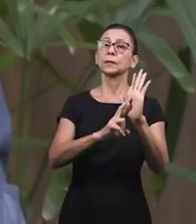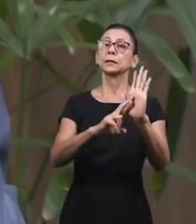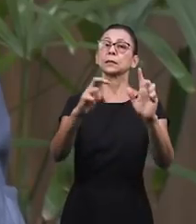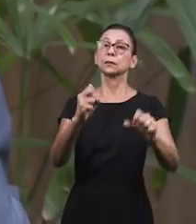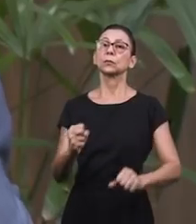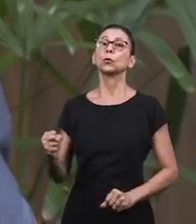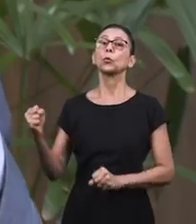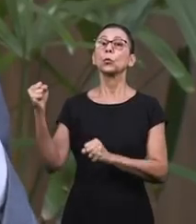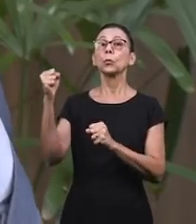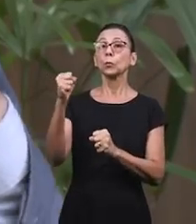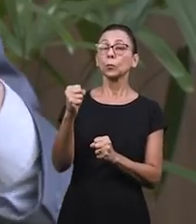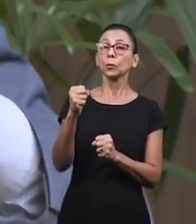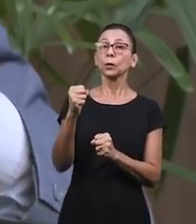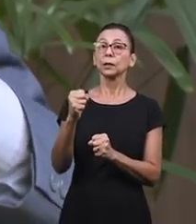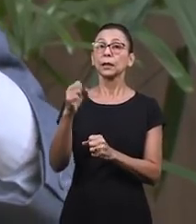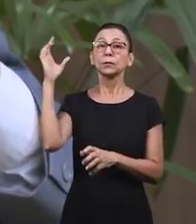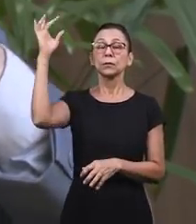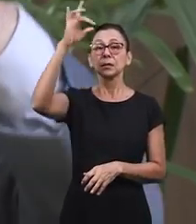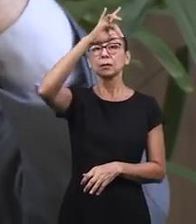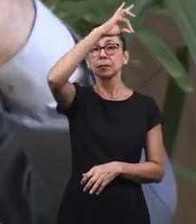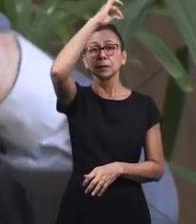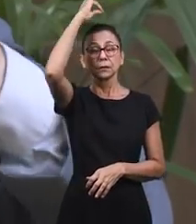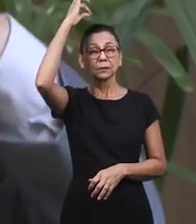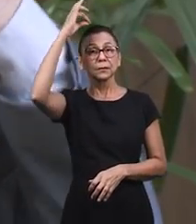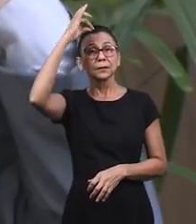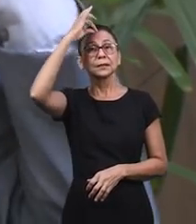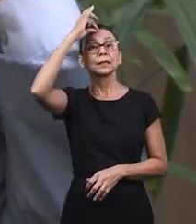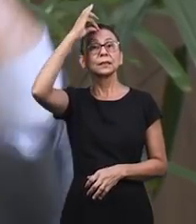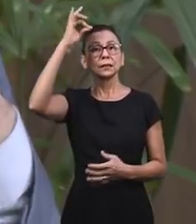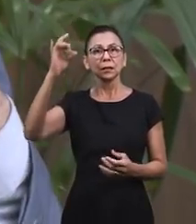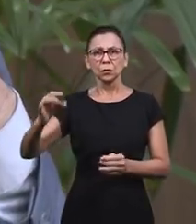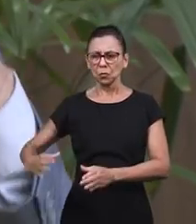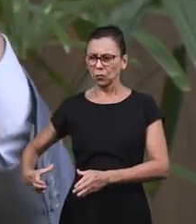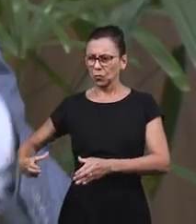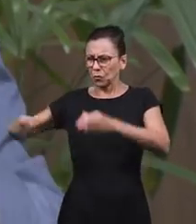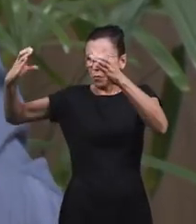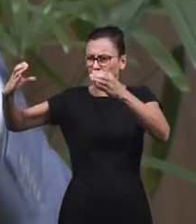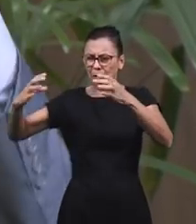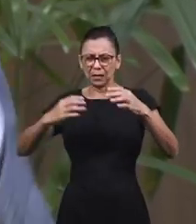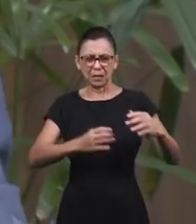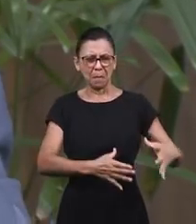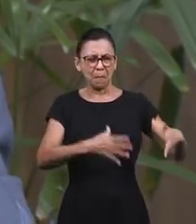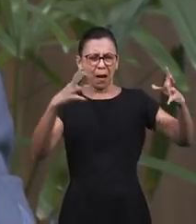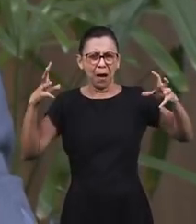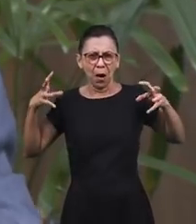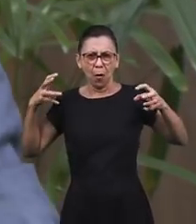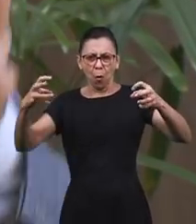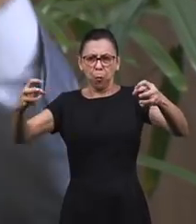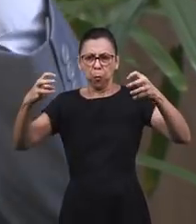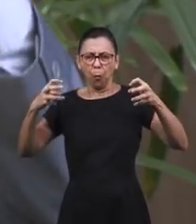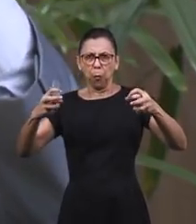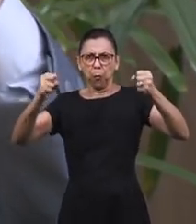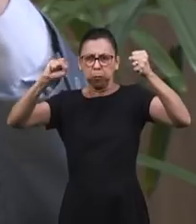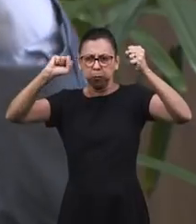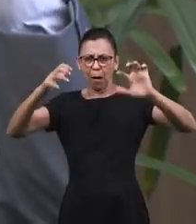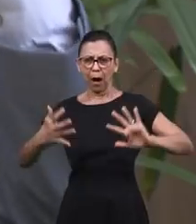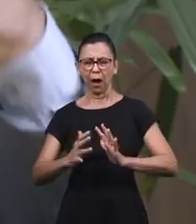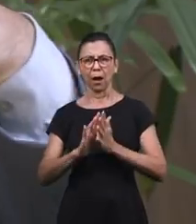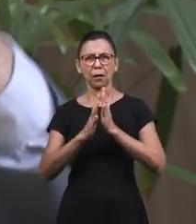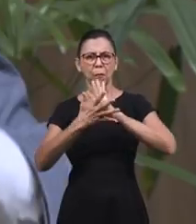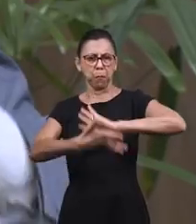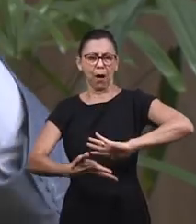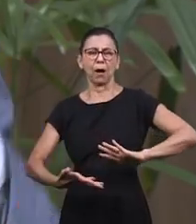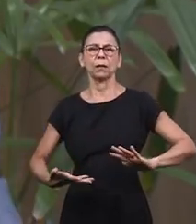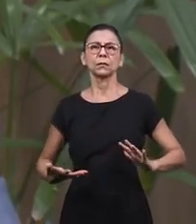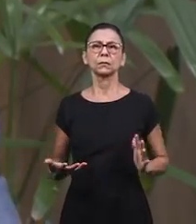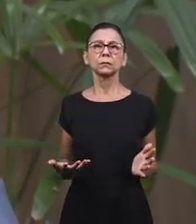poder dele sair da força humana, da força carnal, e ser apossado de uma